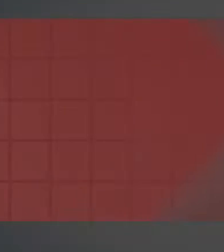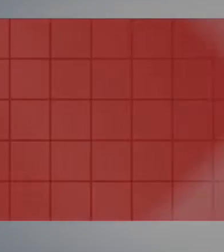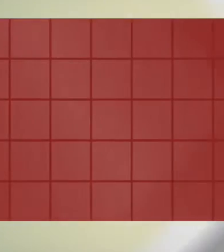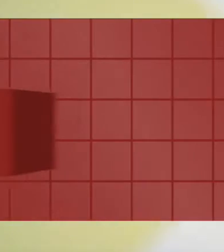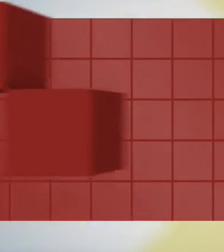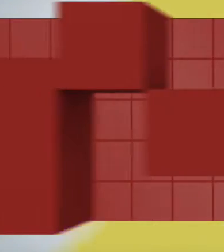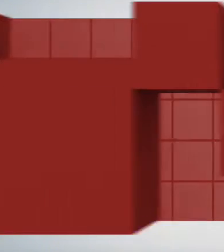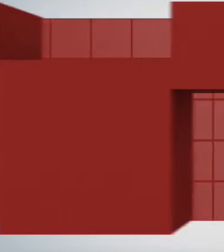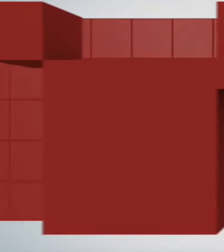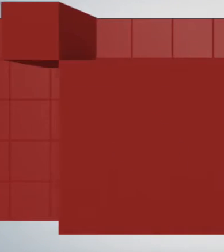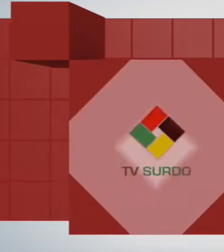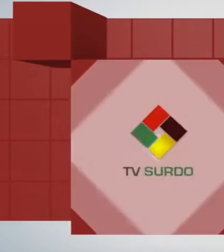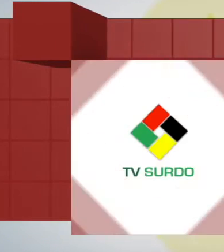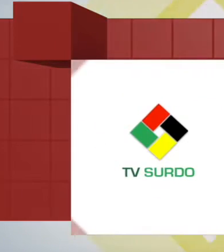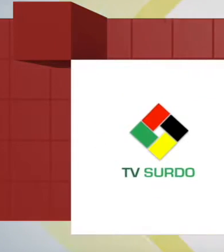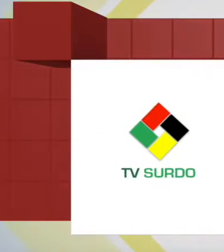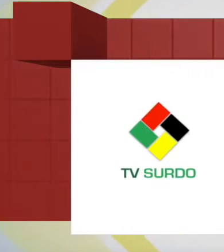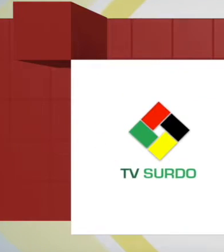Música